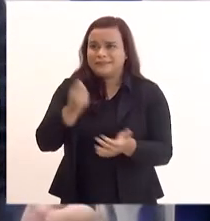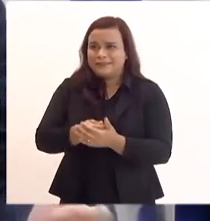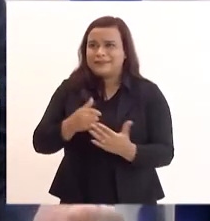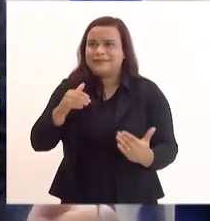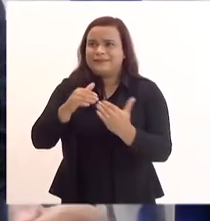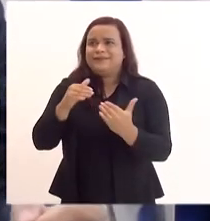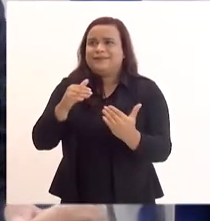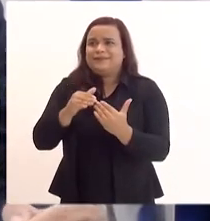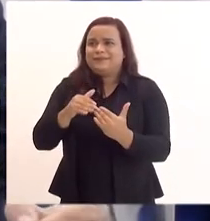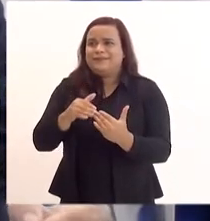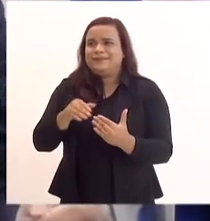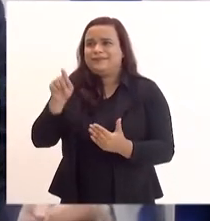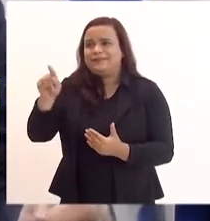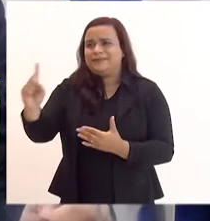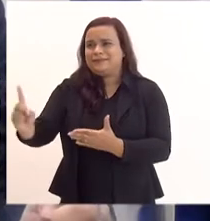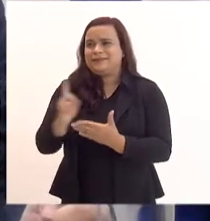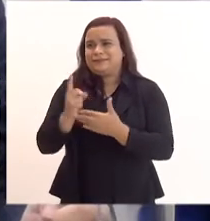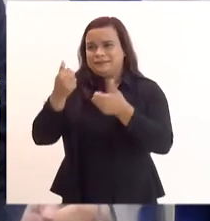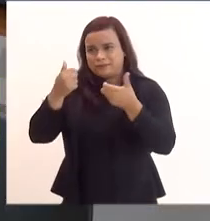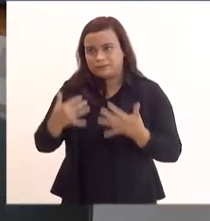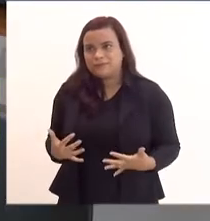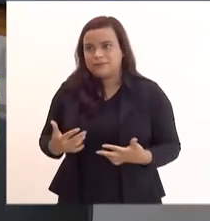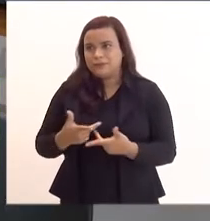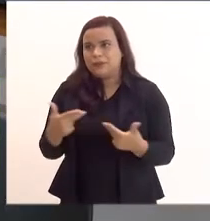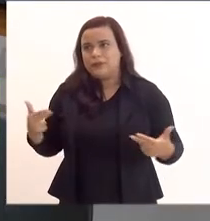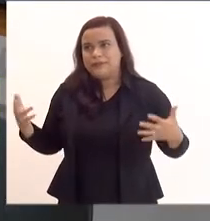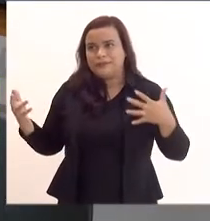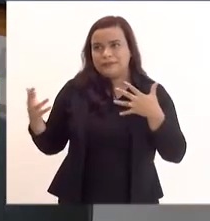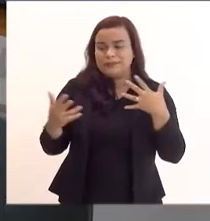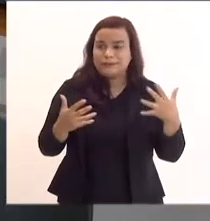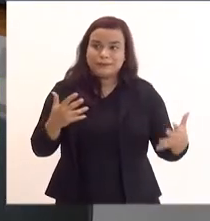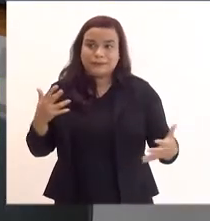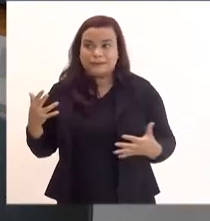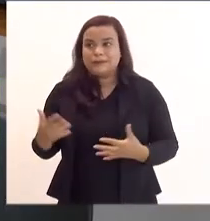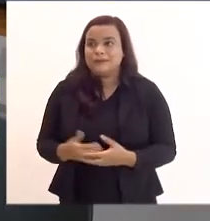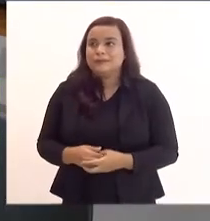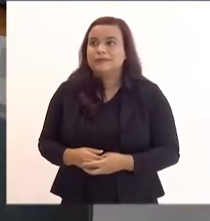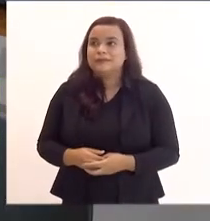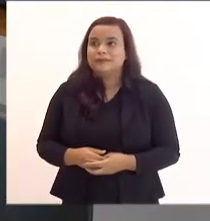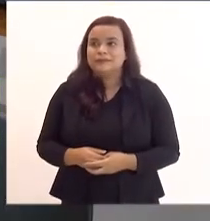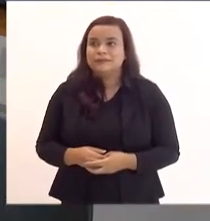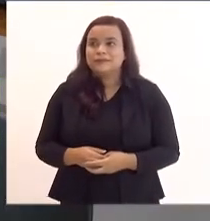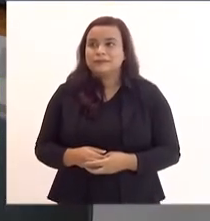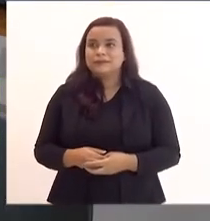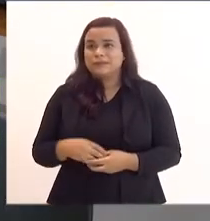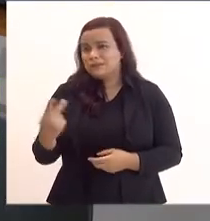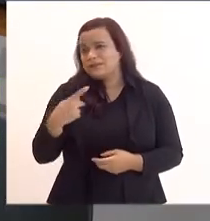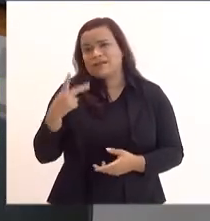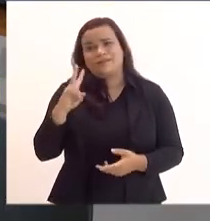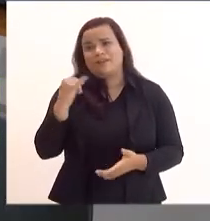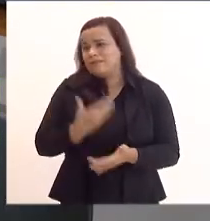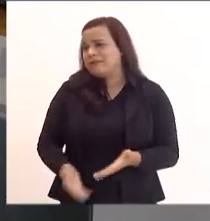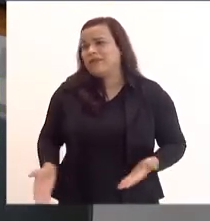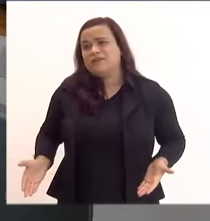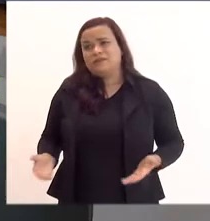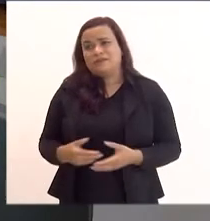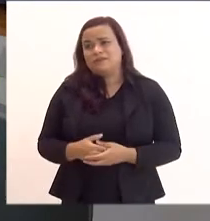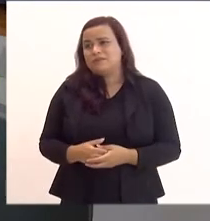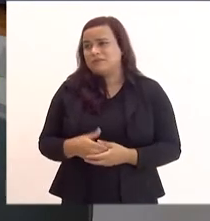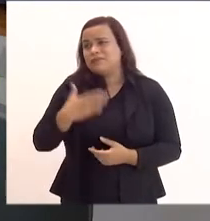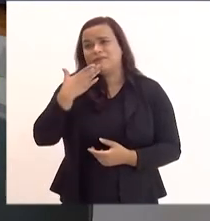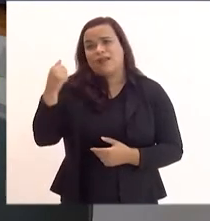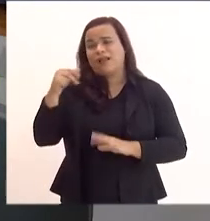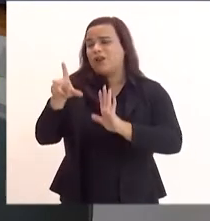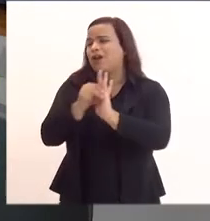aí Vossa Excelência... Deputado, Vossa Excelência vai se... Seremos inicialmente derrotados. Você vai emendar no plenário. Fazer um acordo de emenda